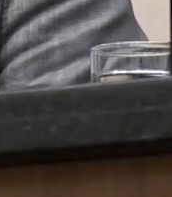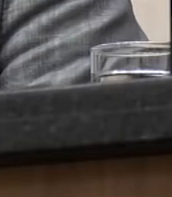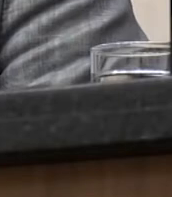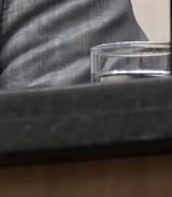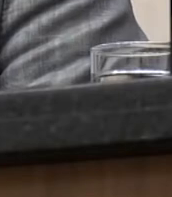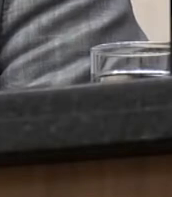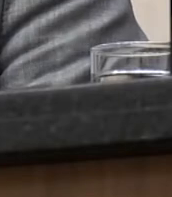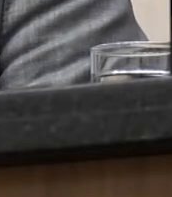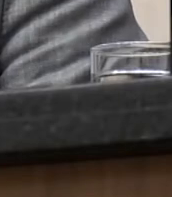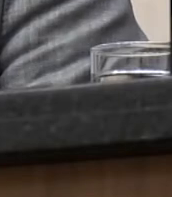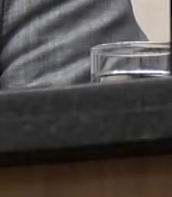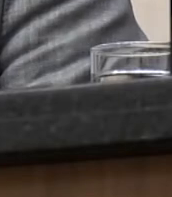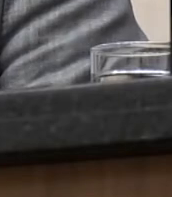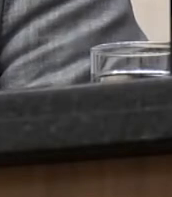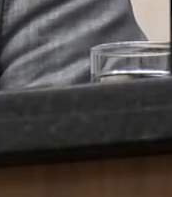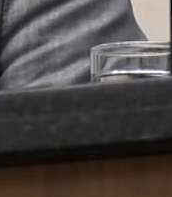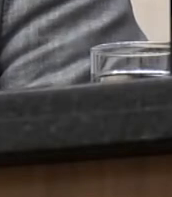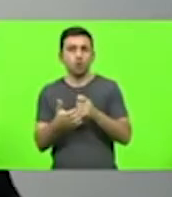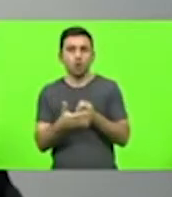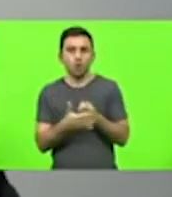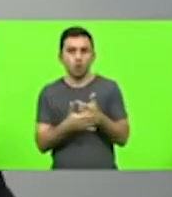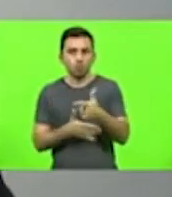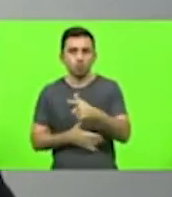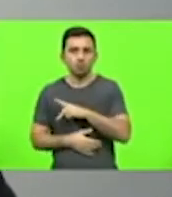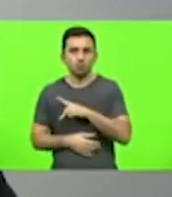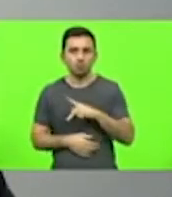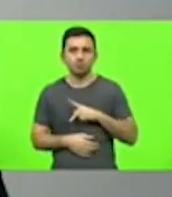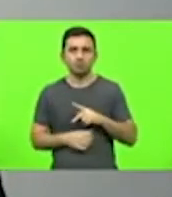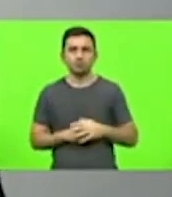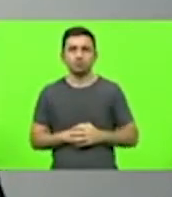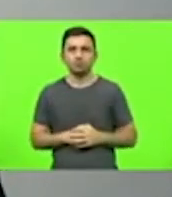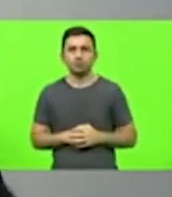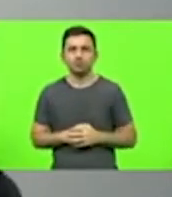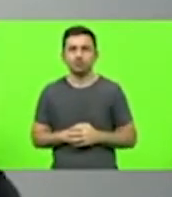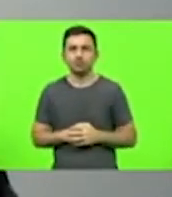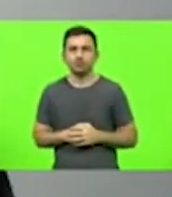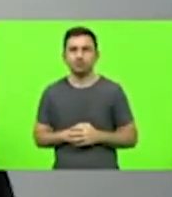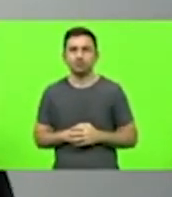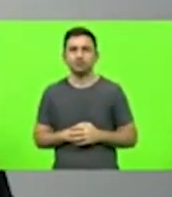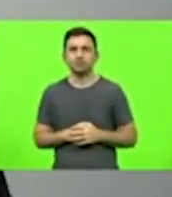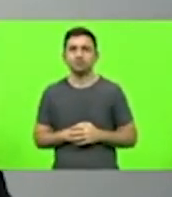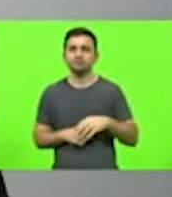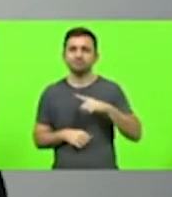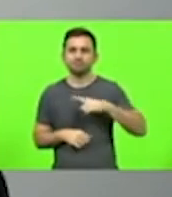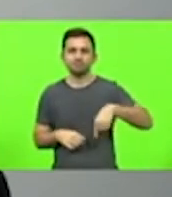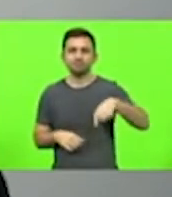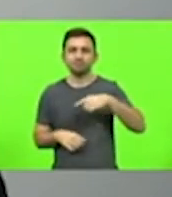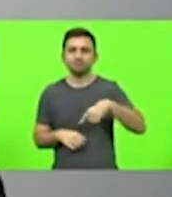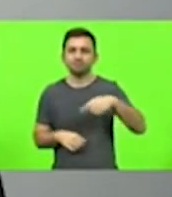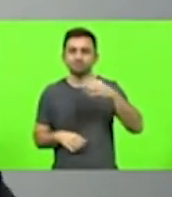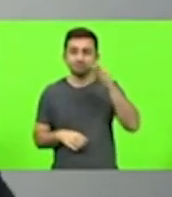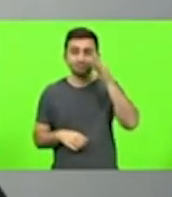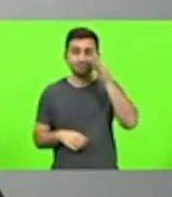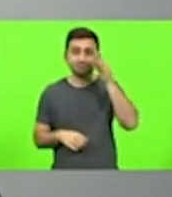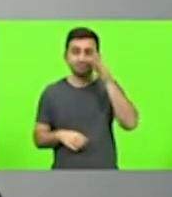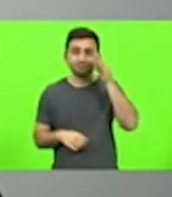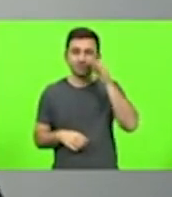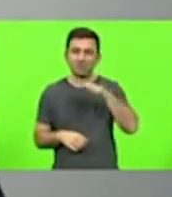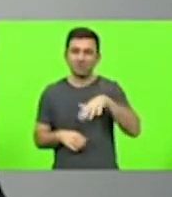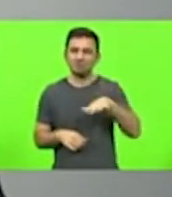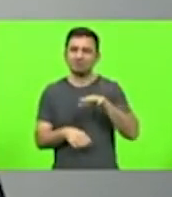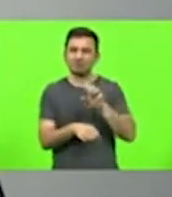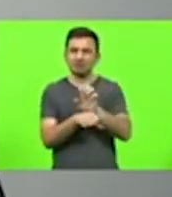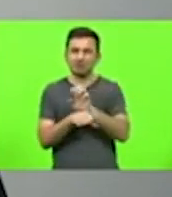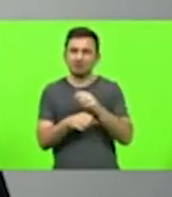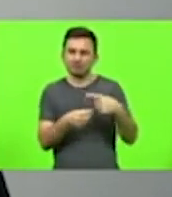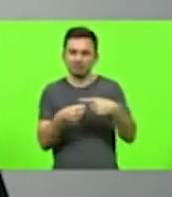e agora segue para a sanção do governador. Nós assistimos constantemente municípios, estados-membros